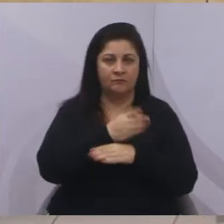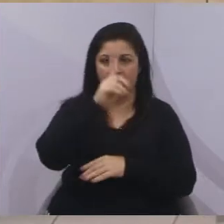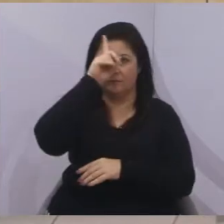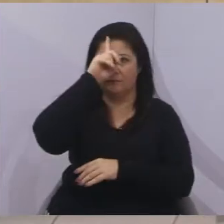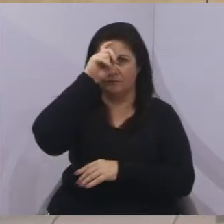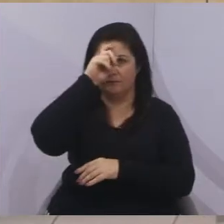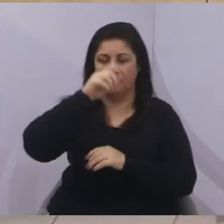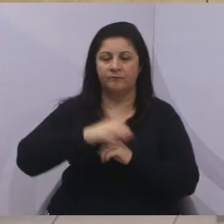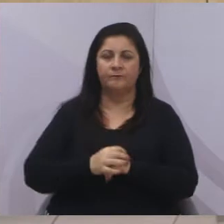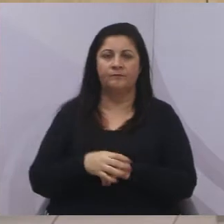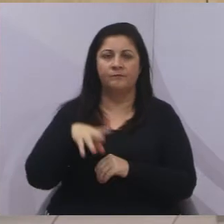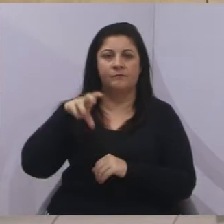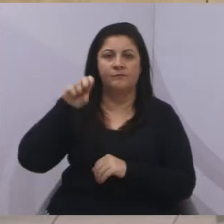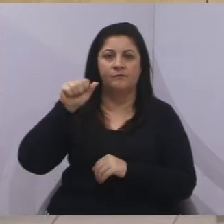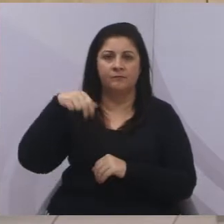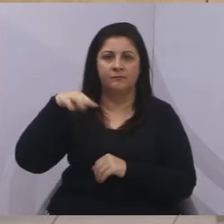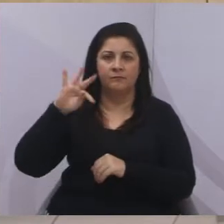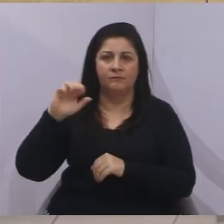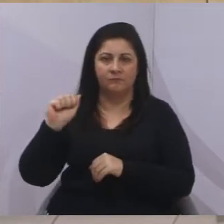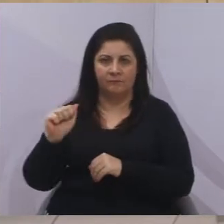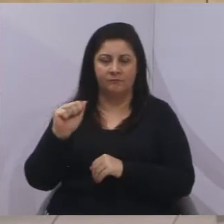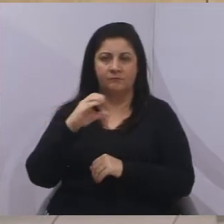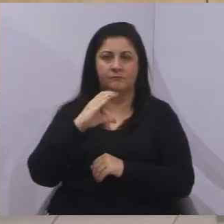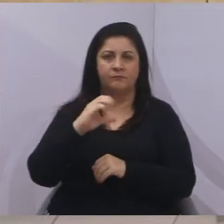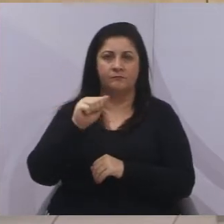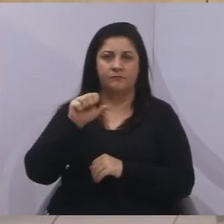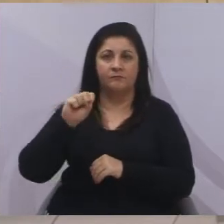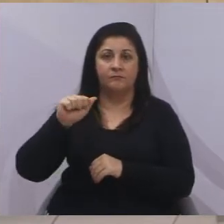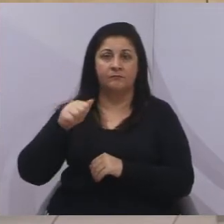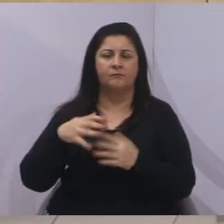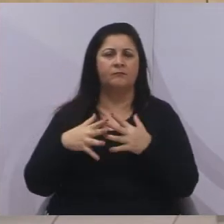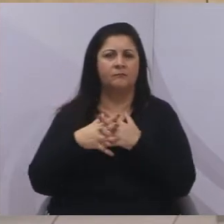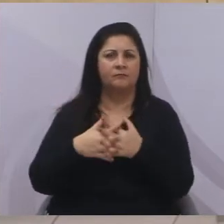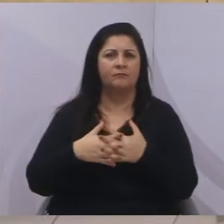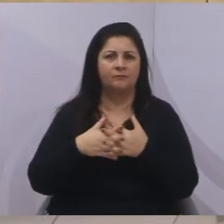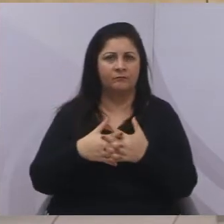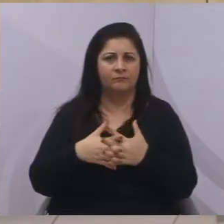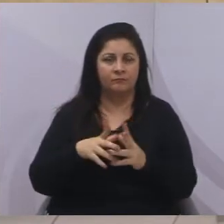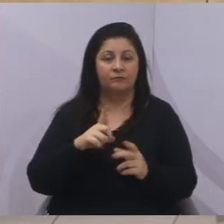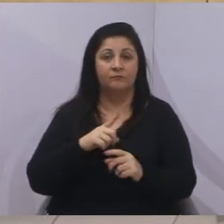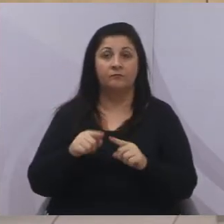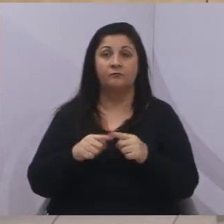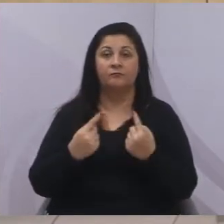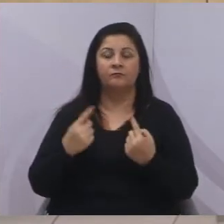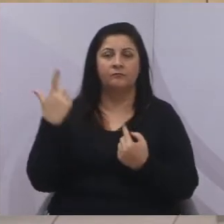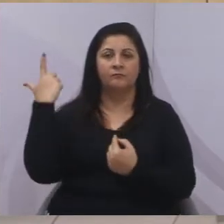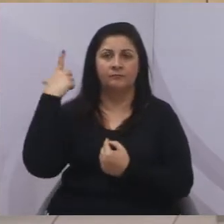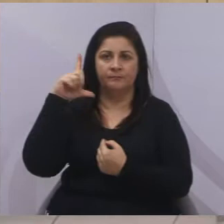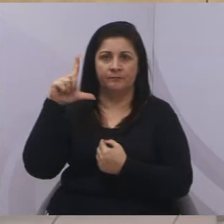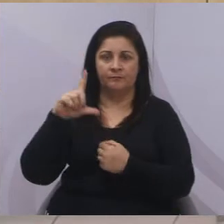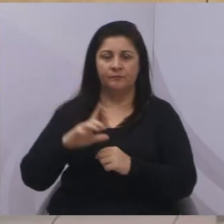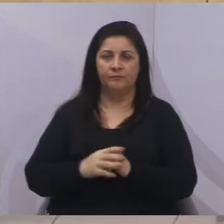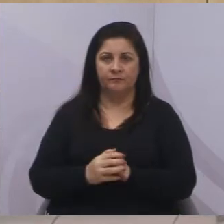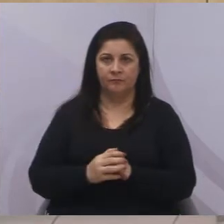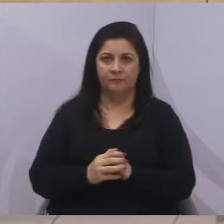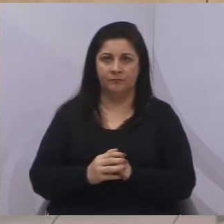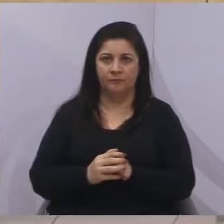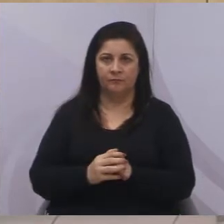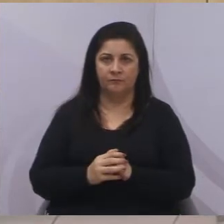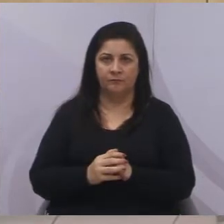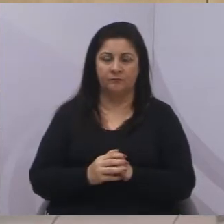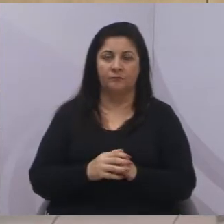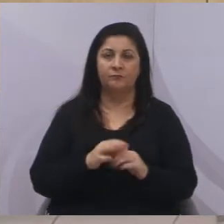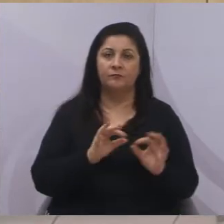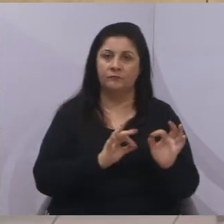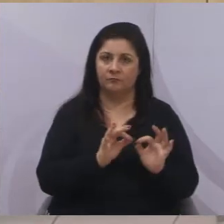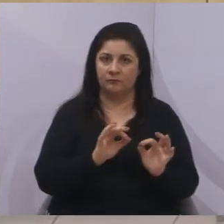com todas as dificuldades que ela tem, ela conseguiu fornecer